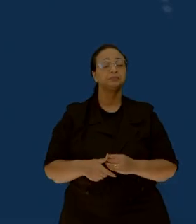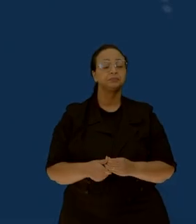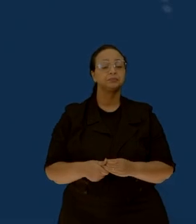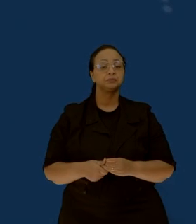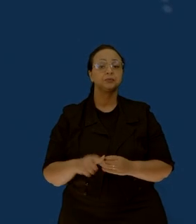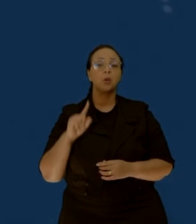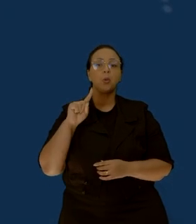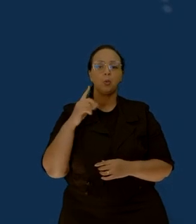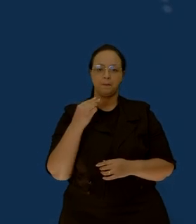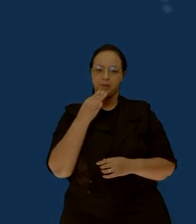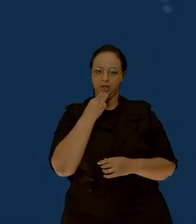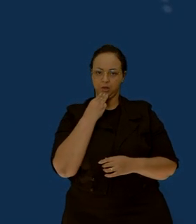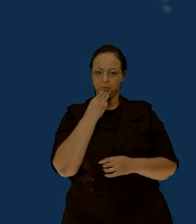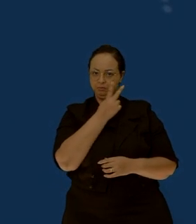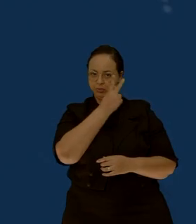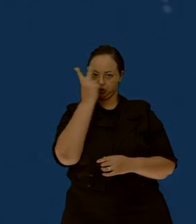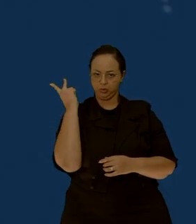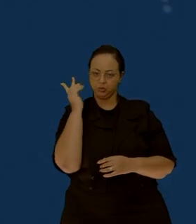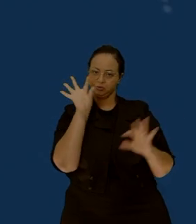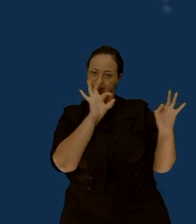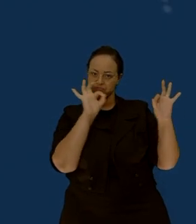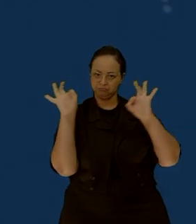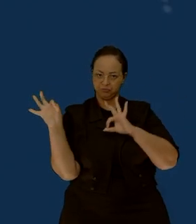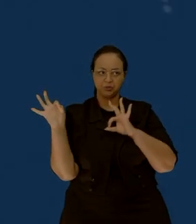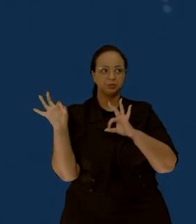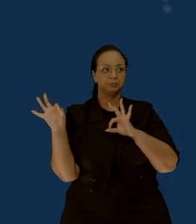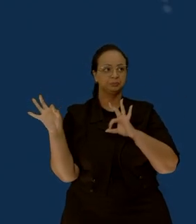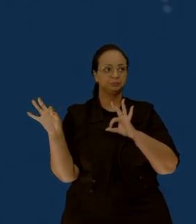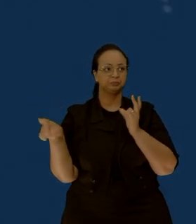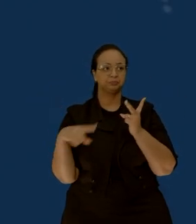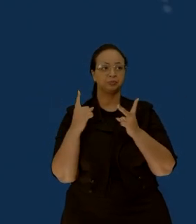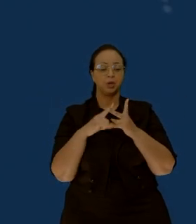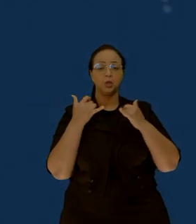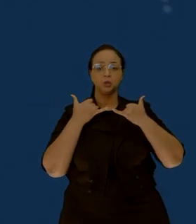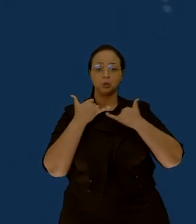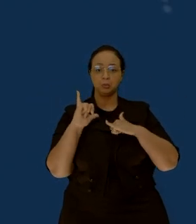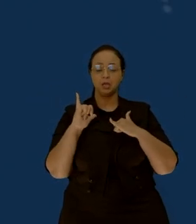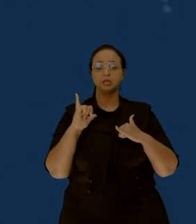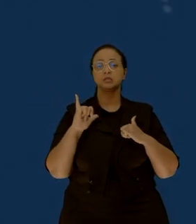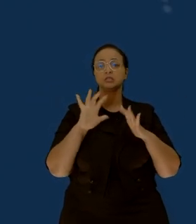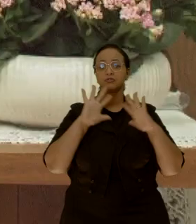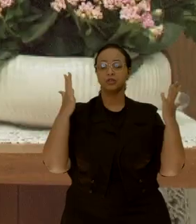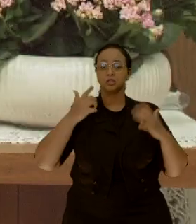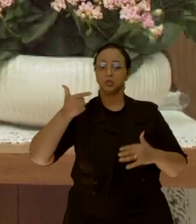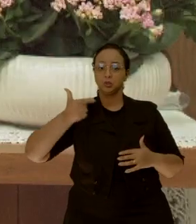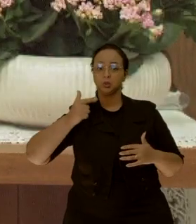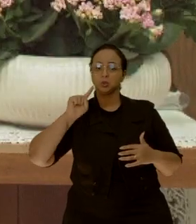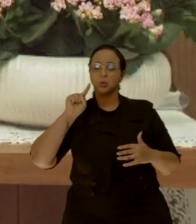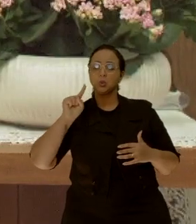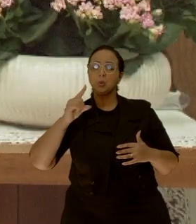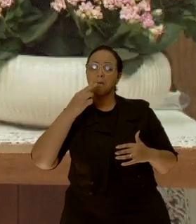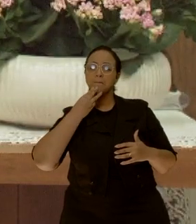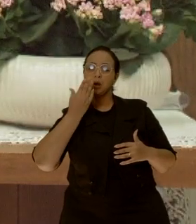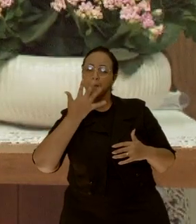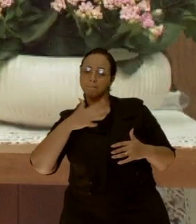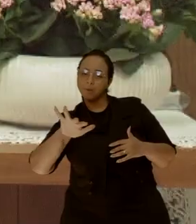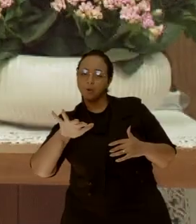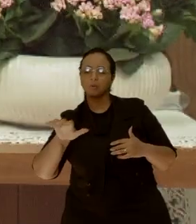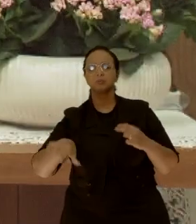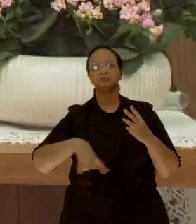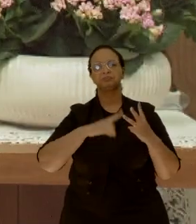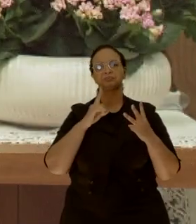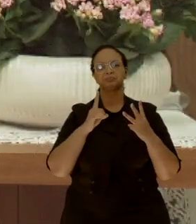1 milhão. Aqui. Trombetas 2, 1 milhão e alguma coisa. Trombetas